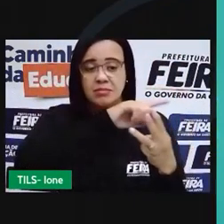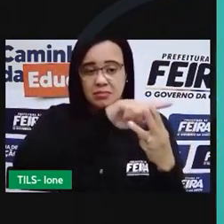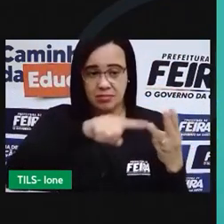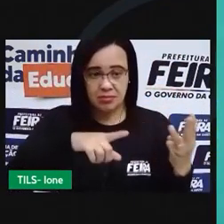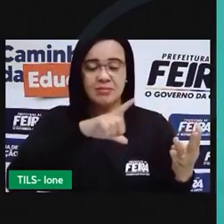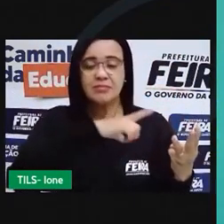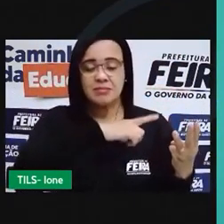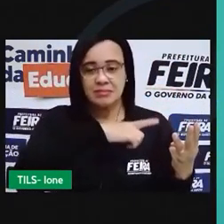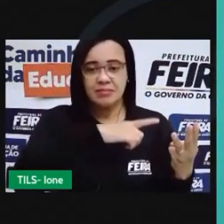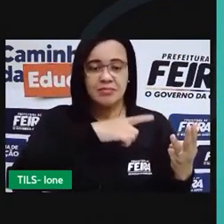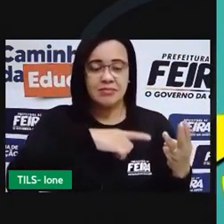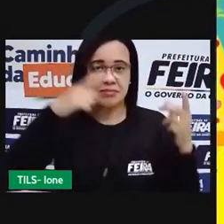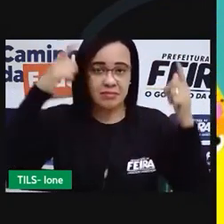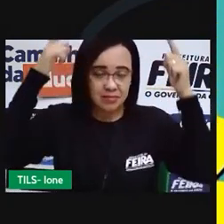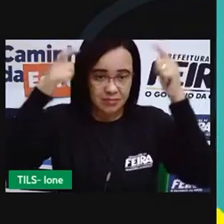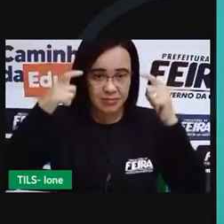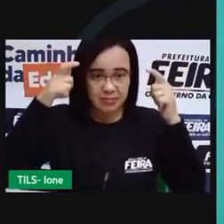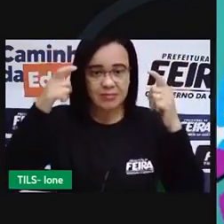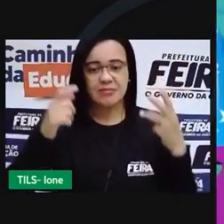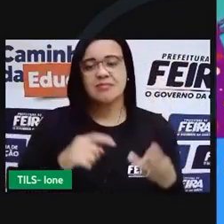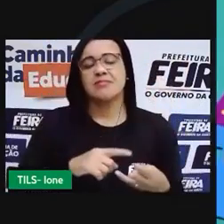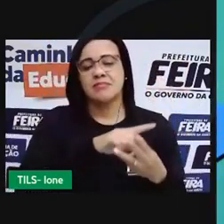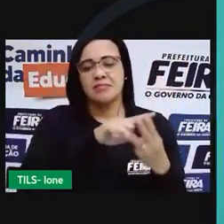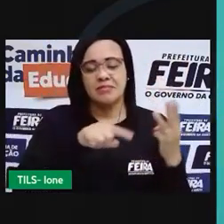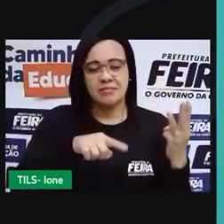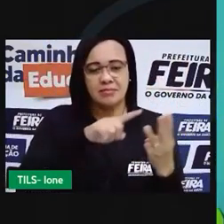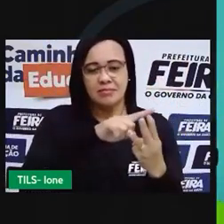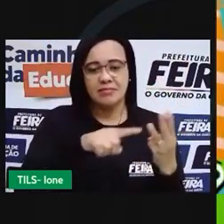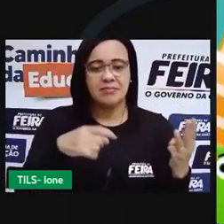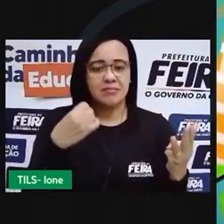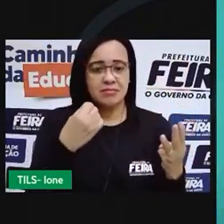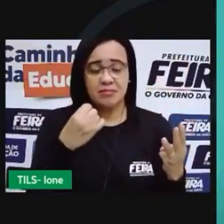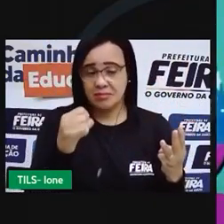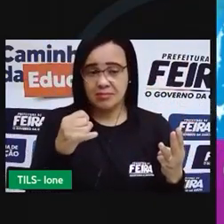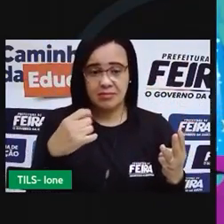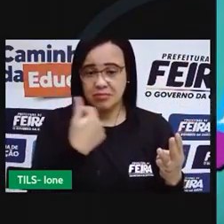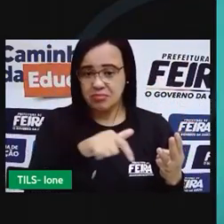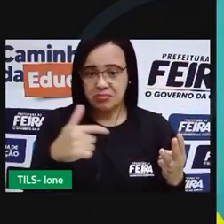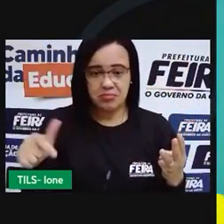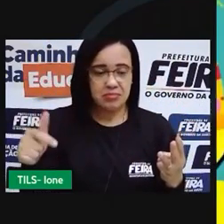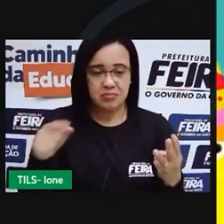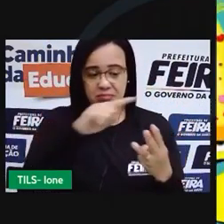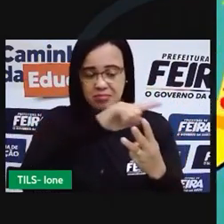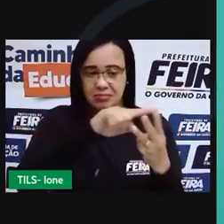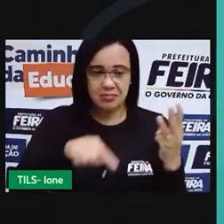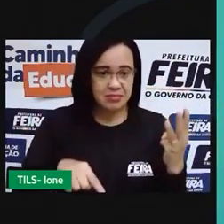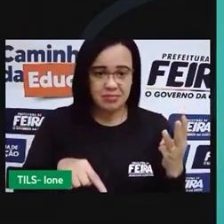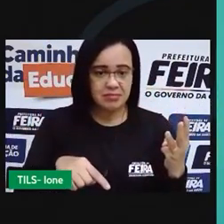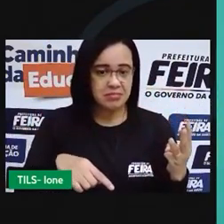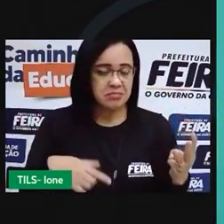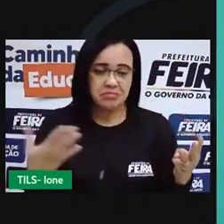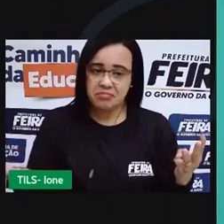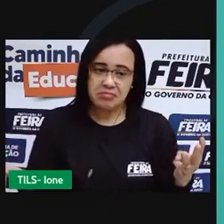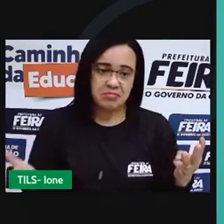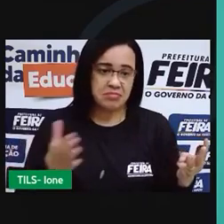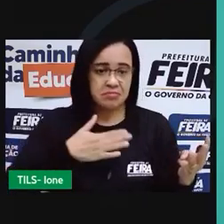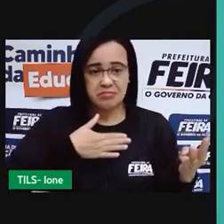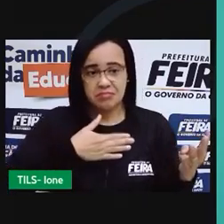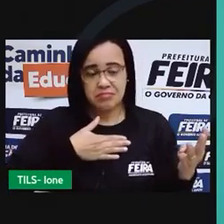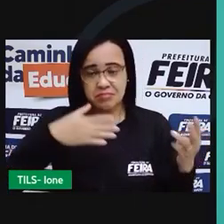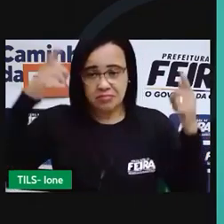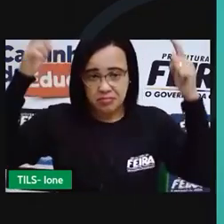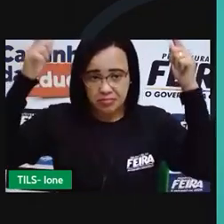tivesse três pontas, não seria o meu chapéu. O meu tem